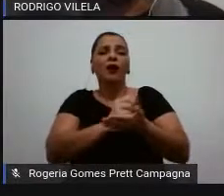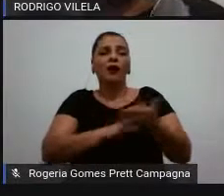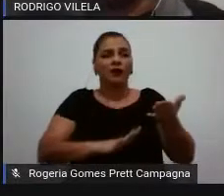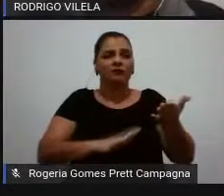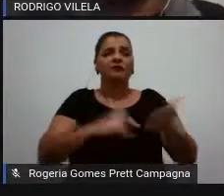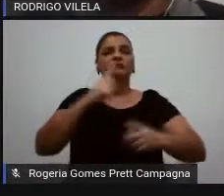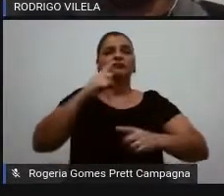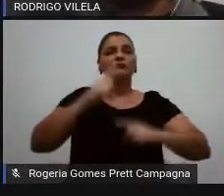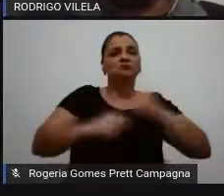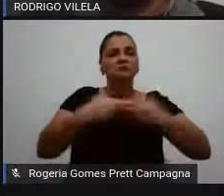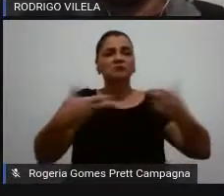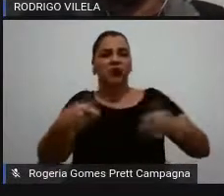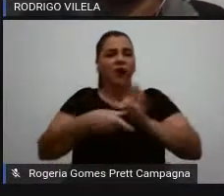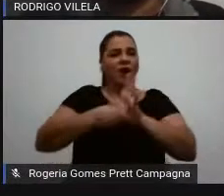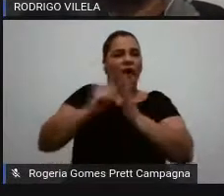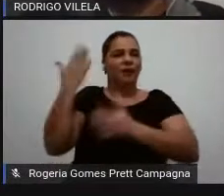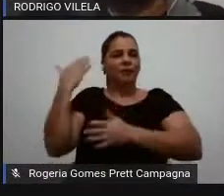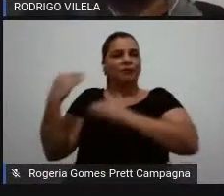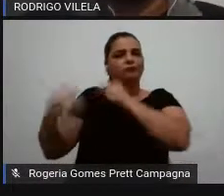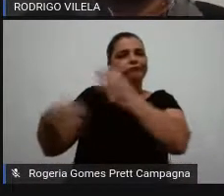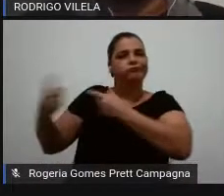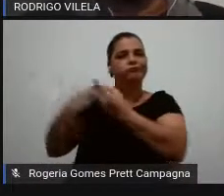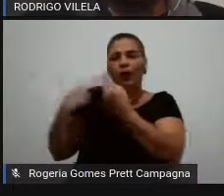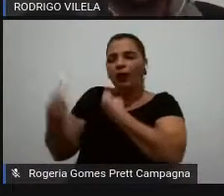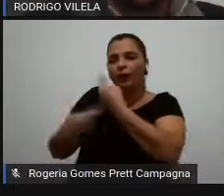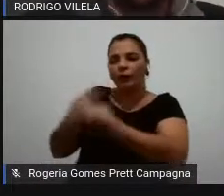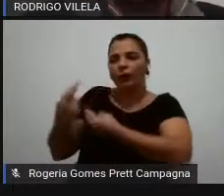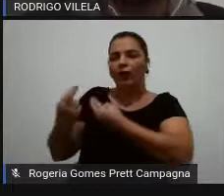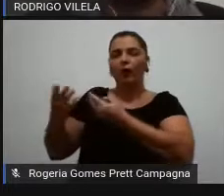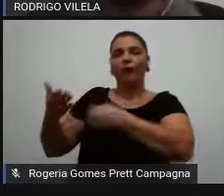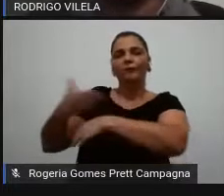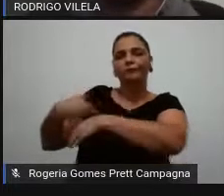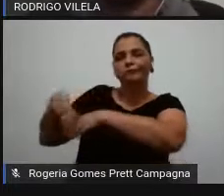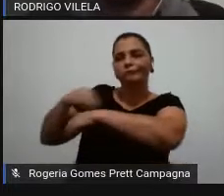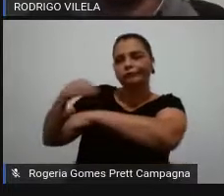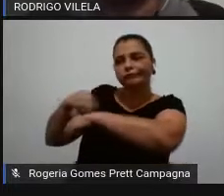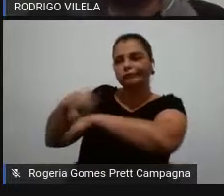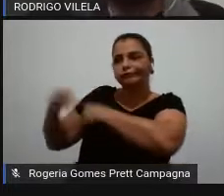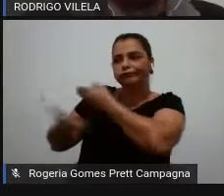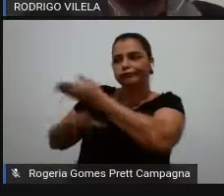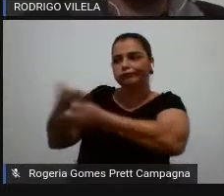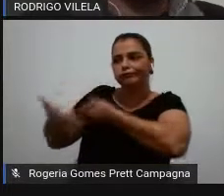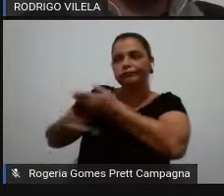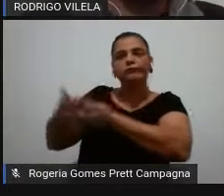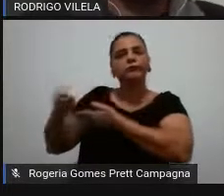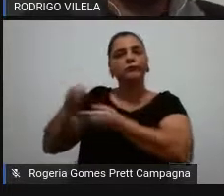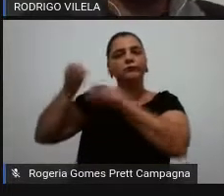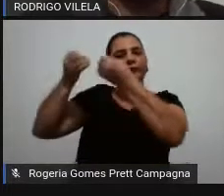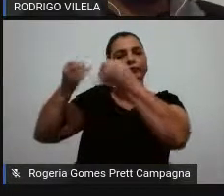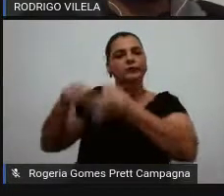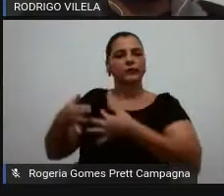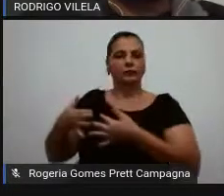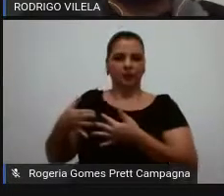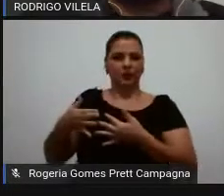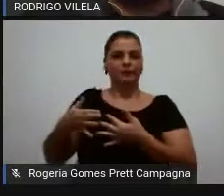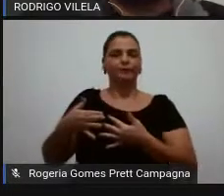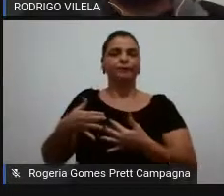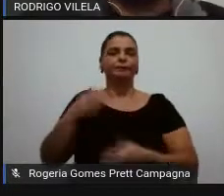de conversa, de reuniões, de direcionamentos referente ao trabalho, né? Quando